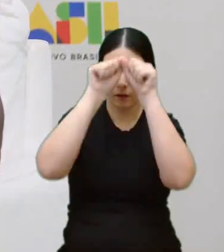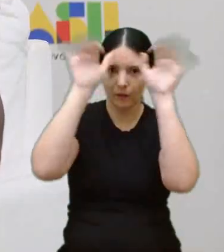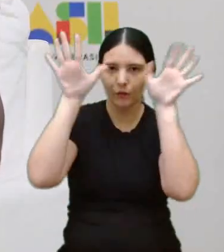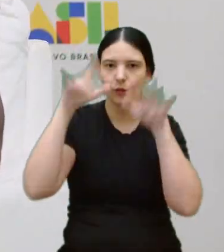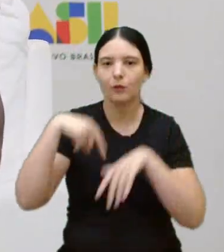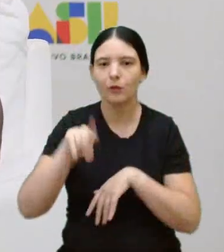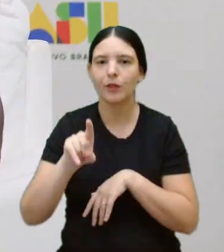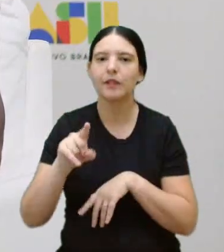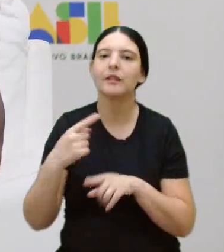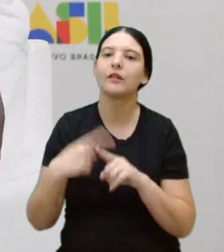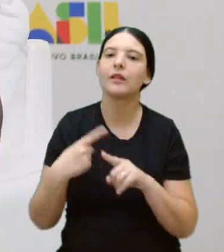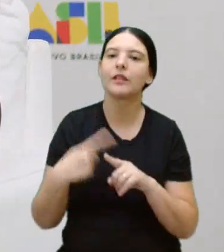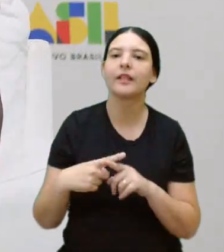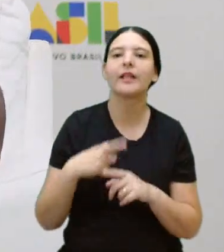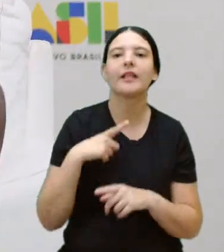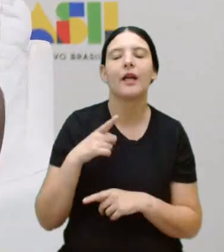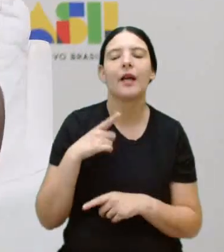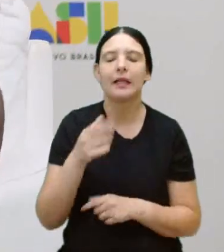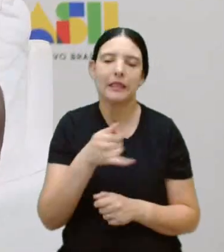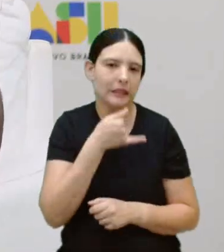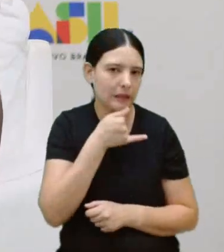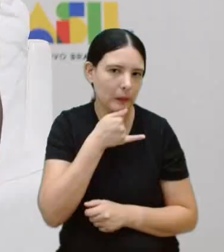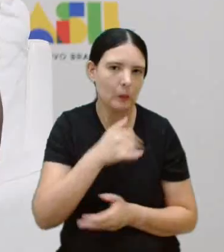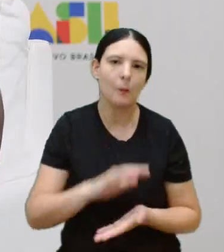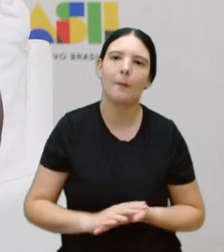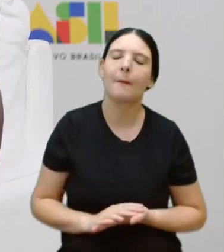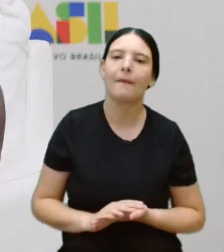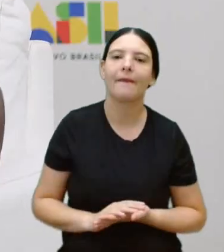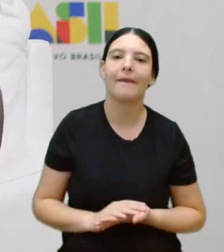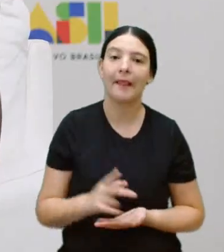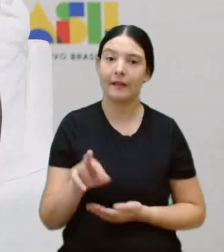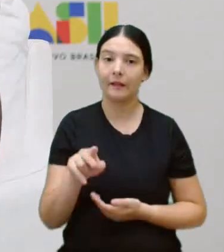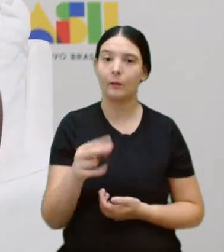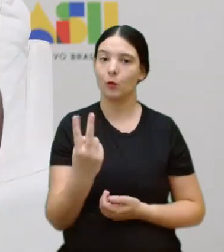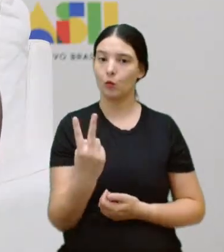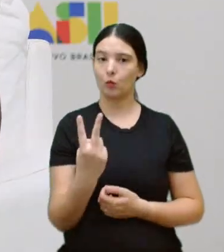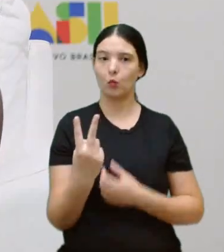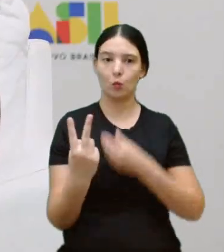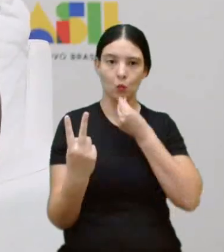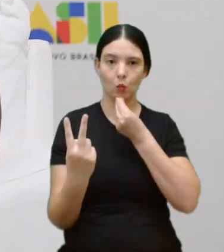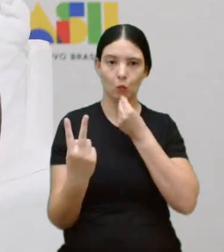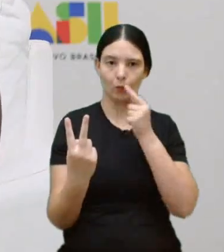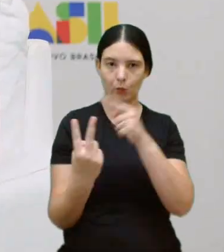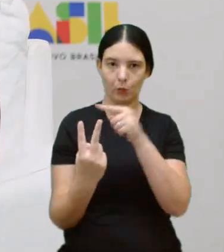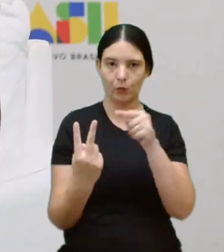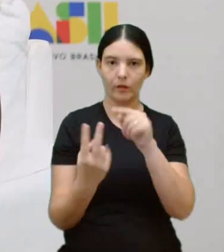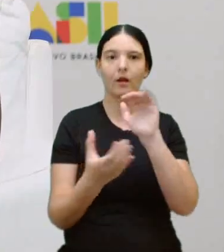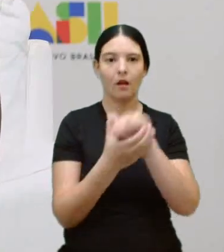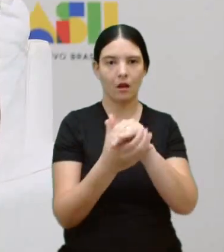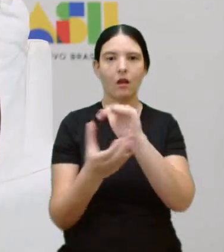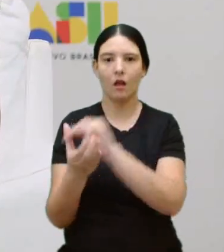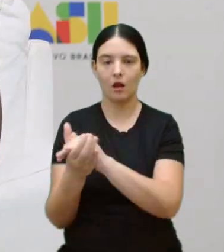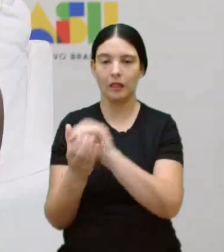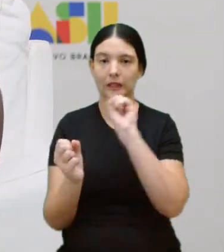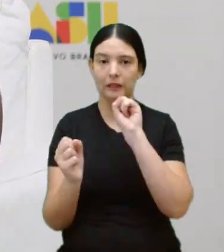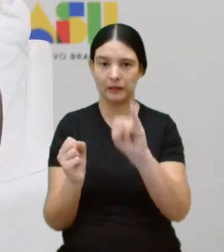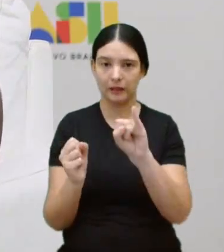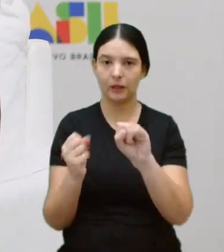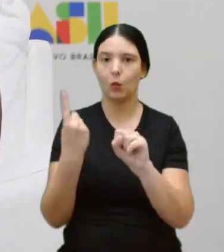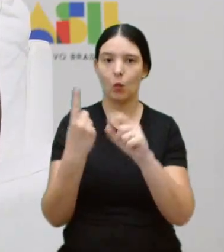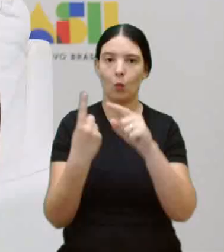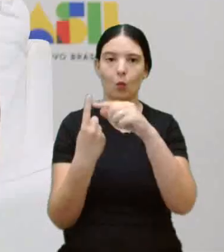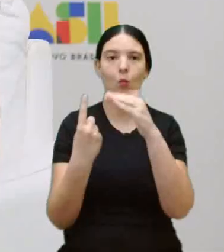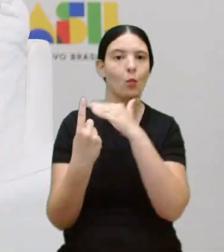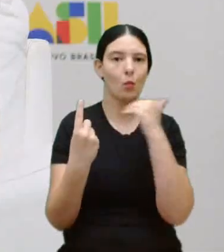que eu tive com ele é isso, né? Por exemplo, tem 2 irmãos, e os 2 são casados. Se um dos irmãos morre, automaticamente,